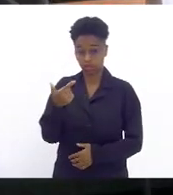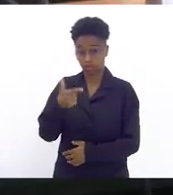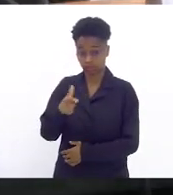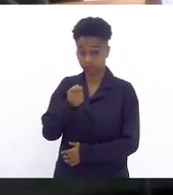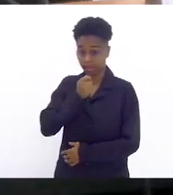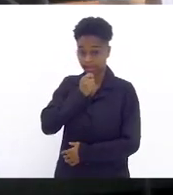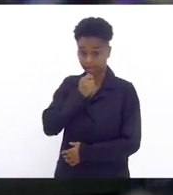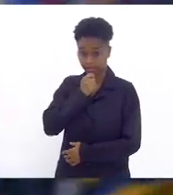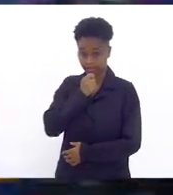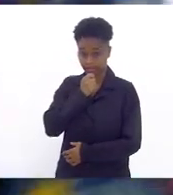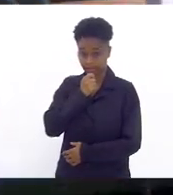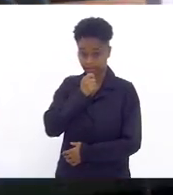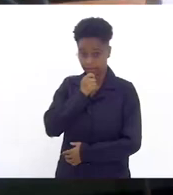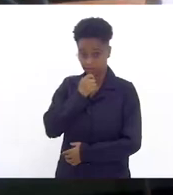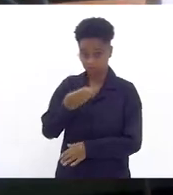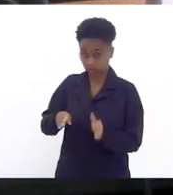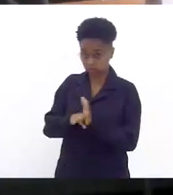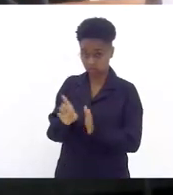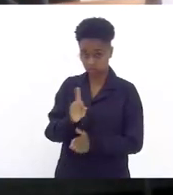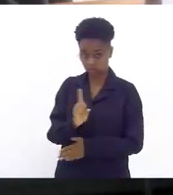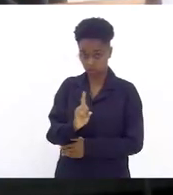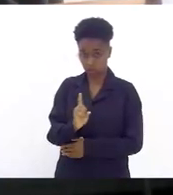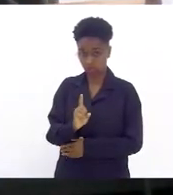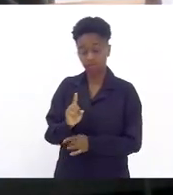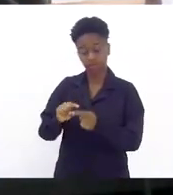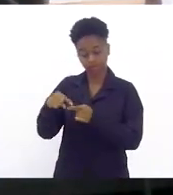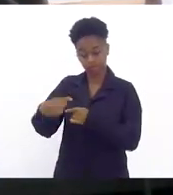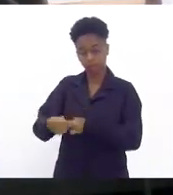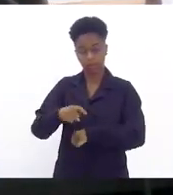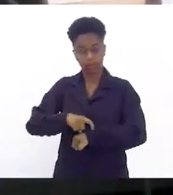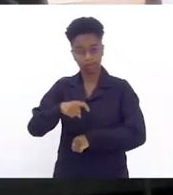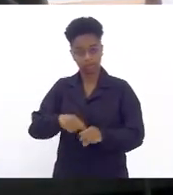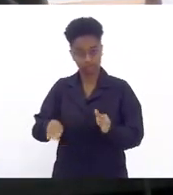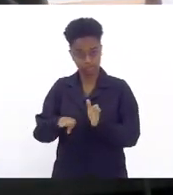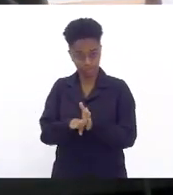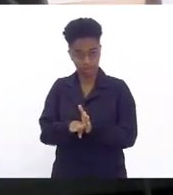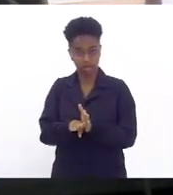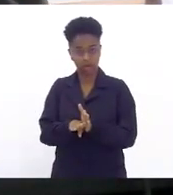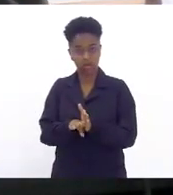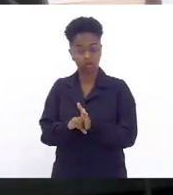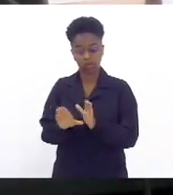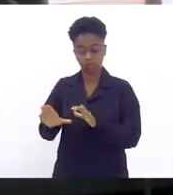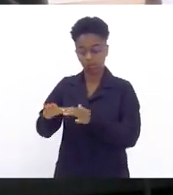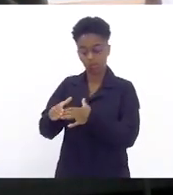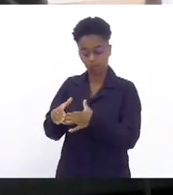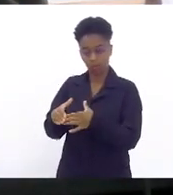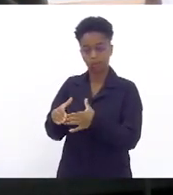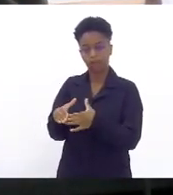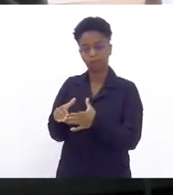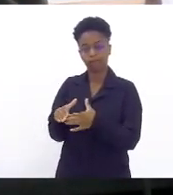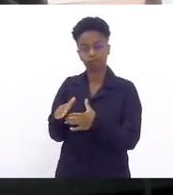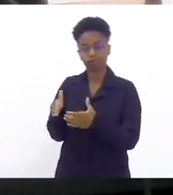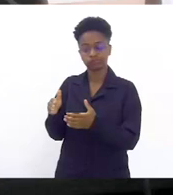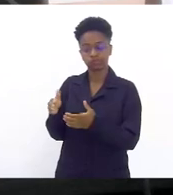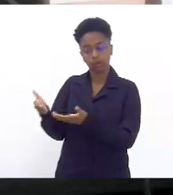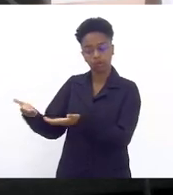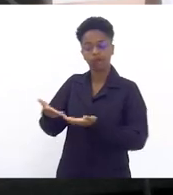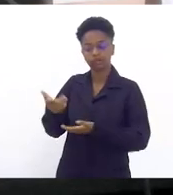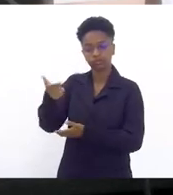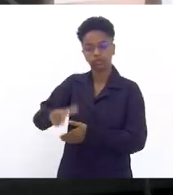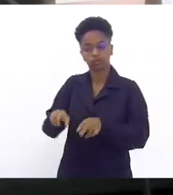presente assim que ela chegar aqui Assessoria avisar para a gente convidar para mesa